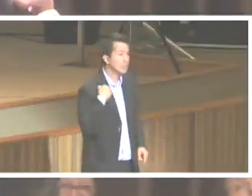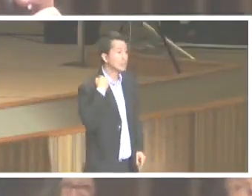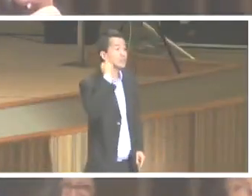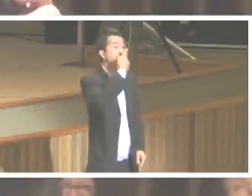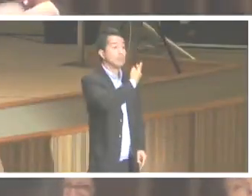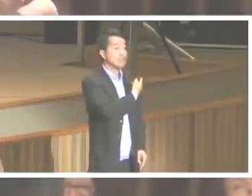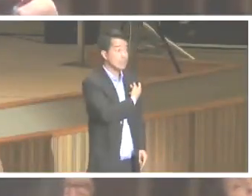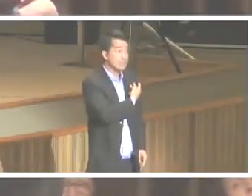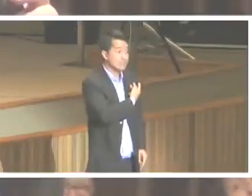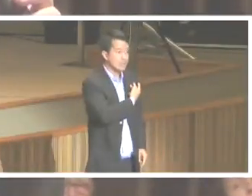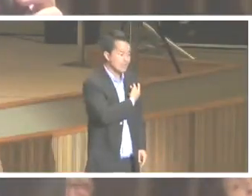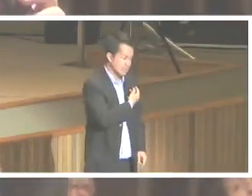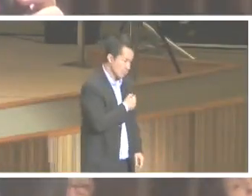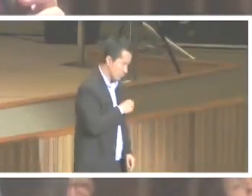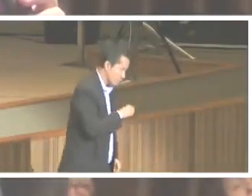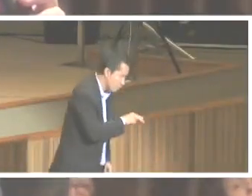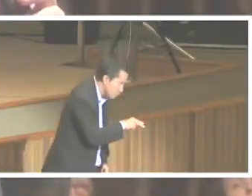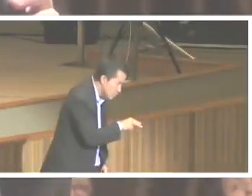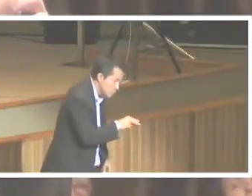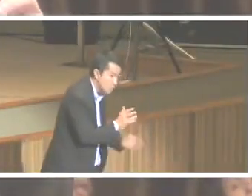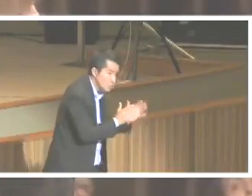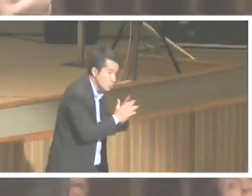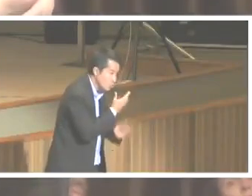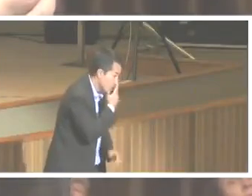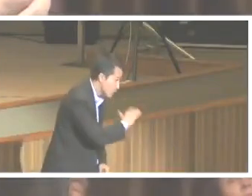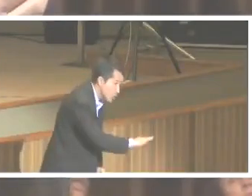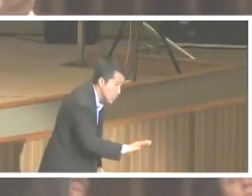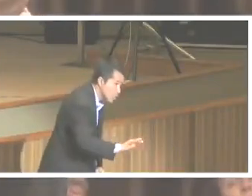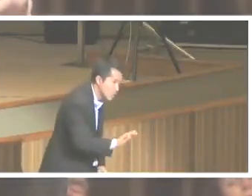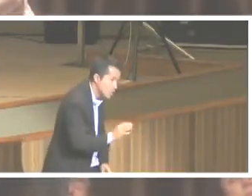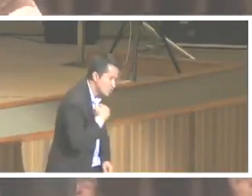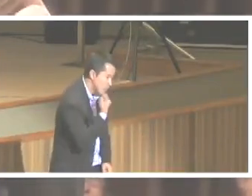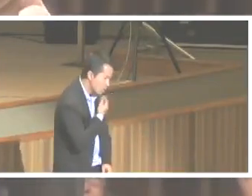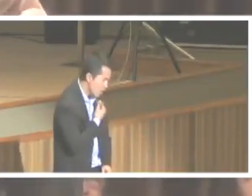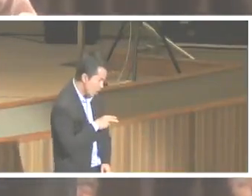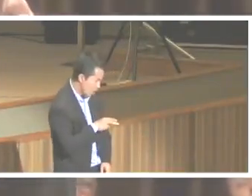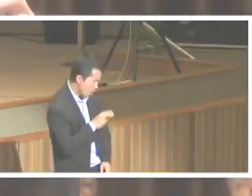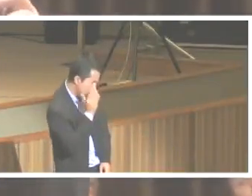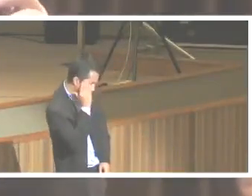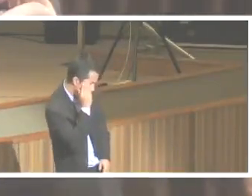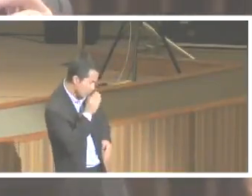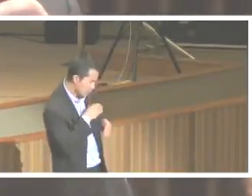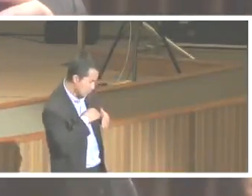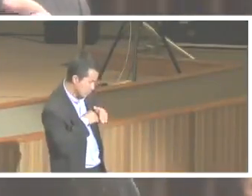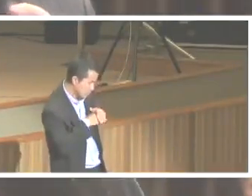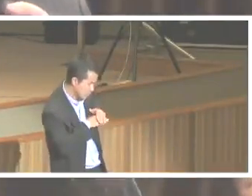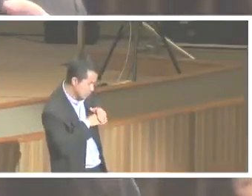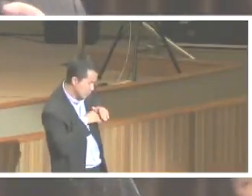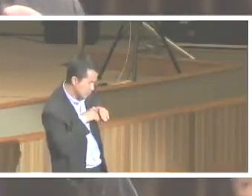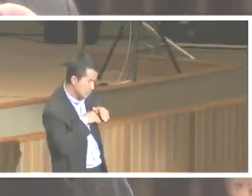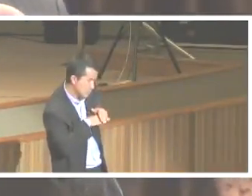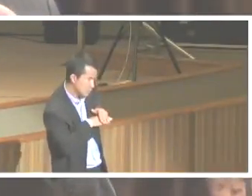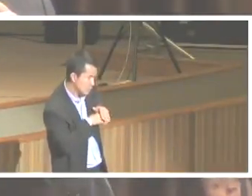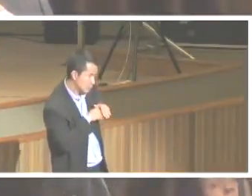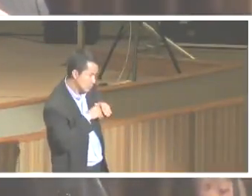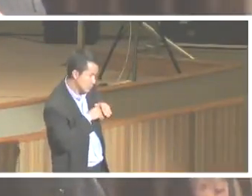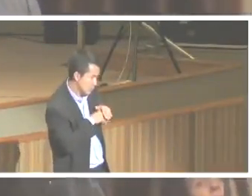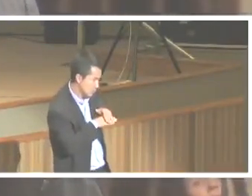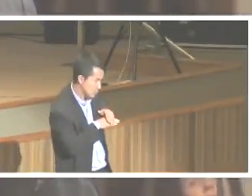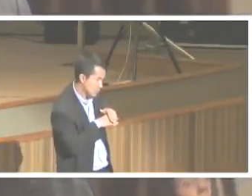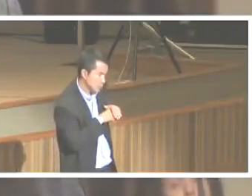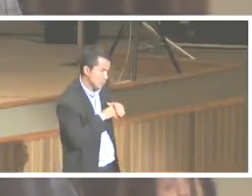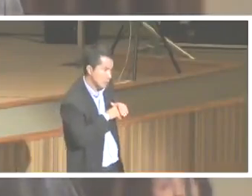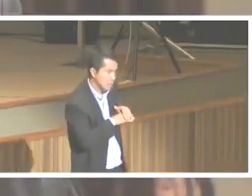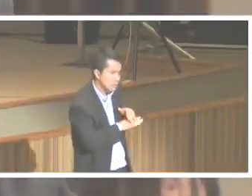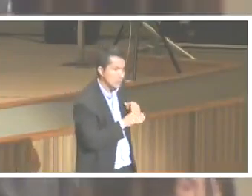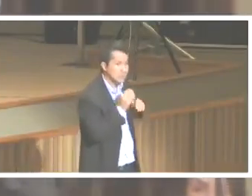em silêncio aquilo que ela tava entendendo e vendo no seu coração porque como